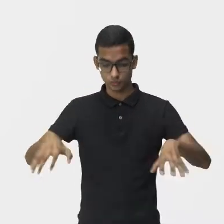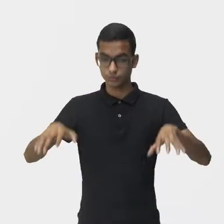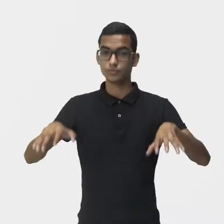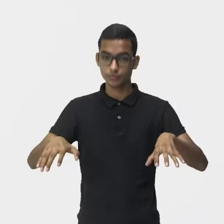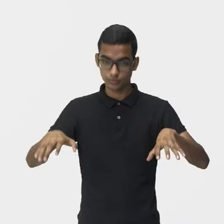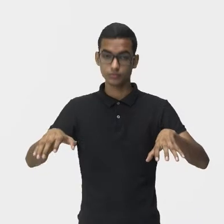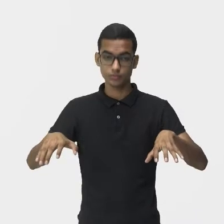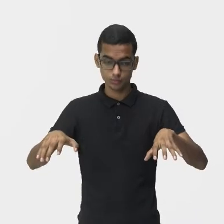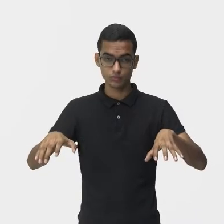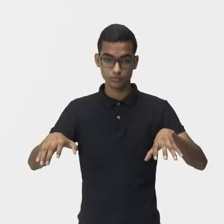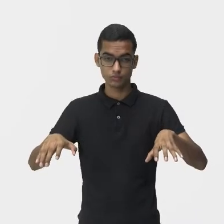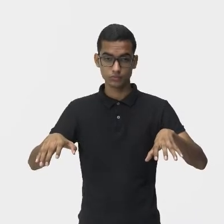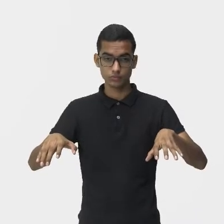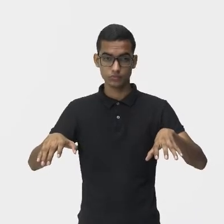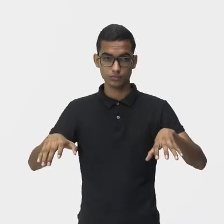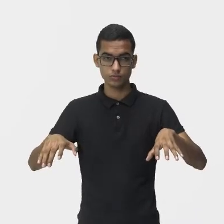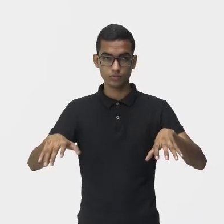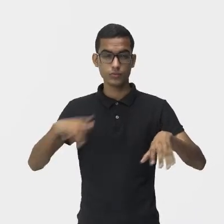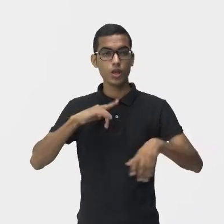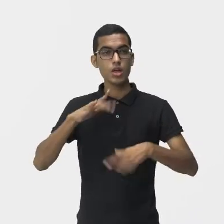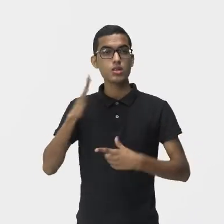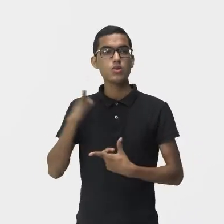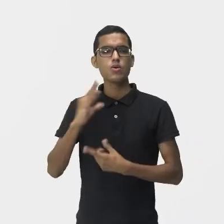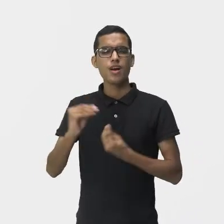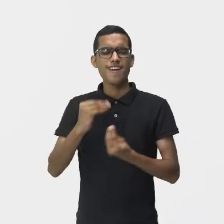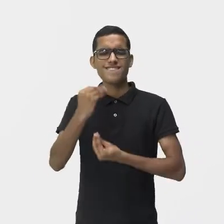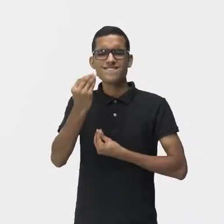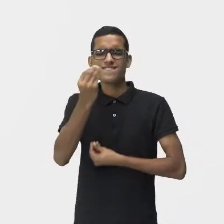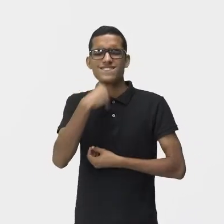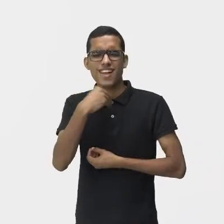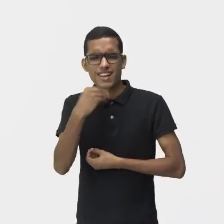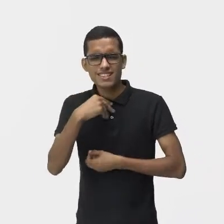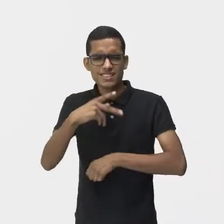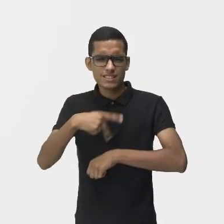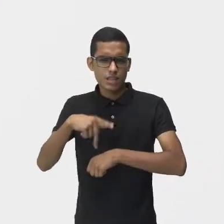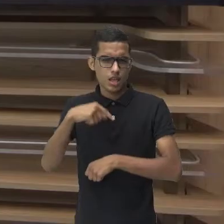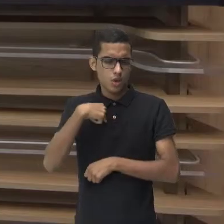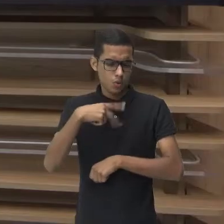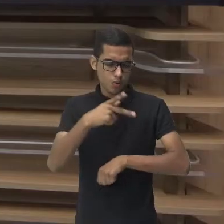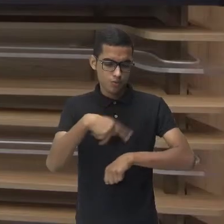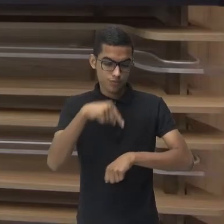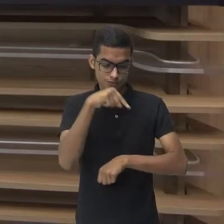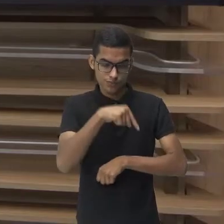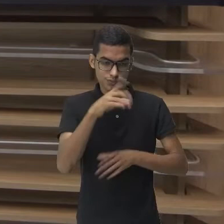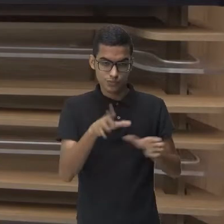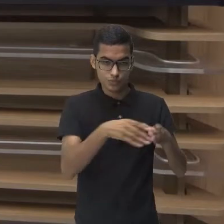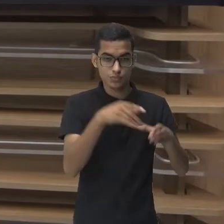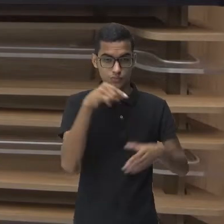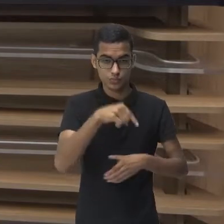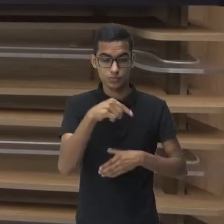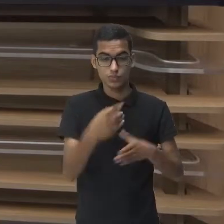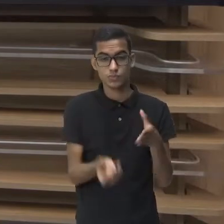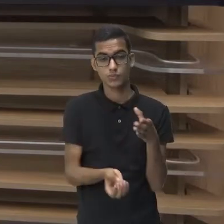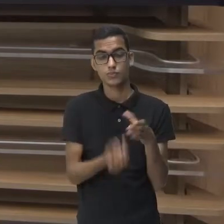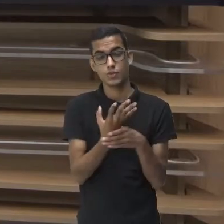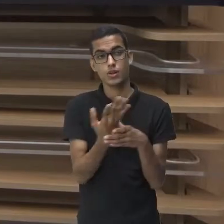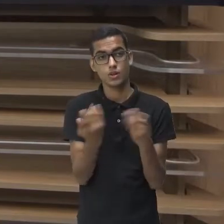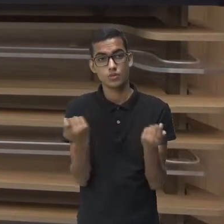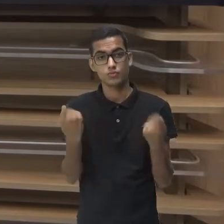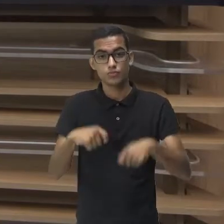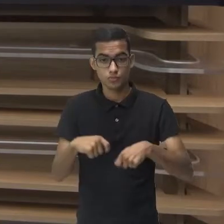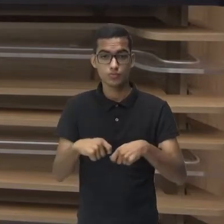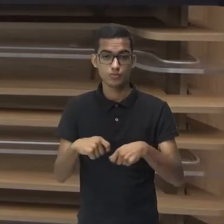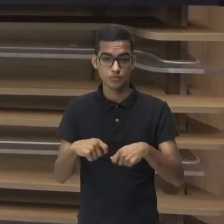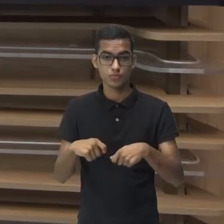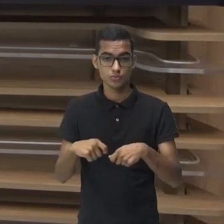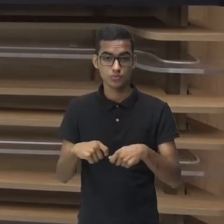jacobinos e sans-culottes iriam enfraquecer a República Jacobina, criando possibilidades ali